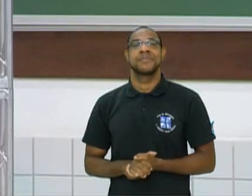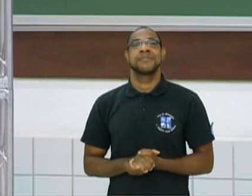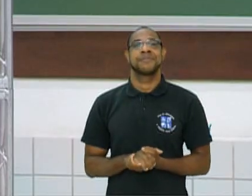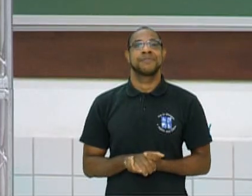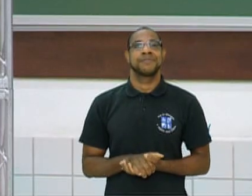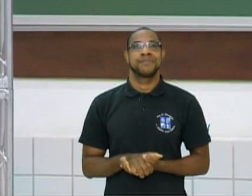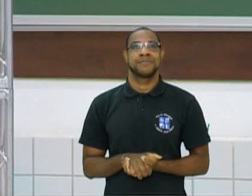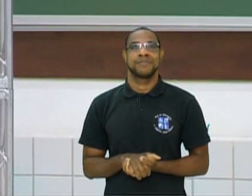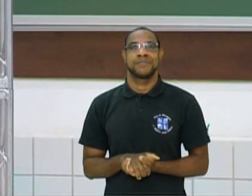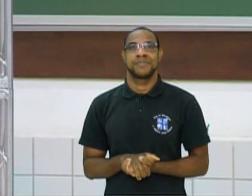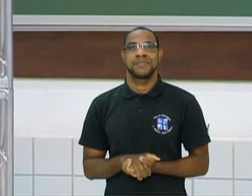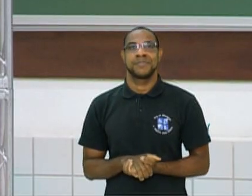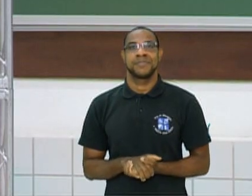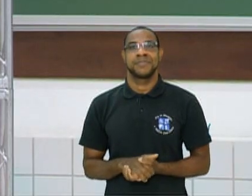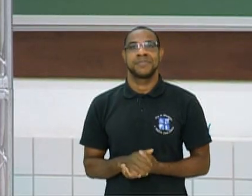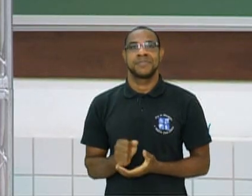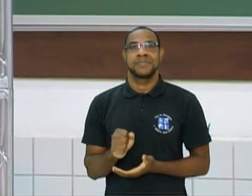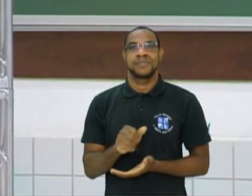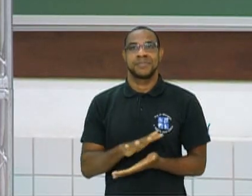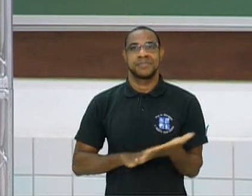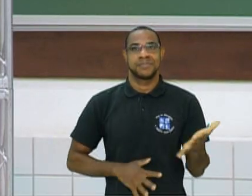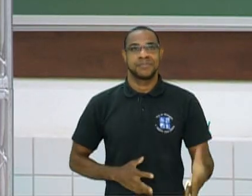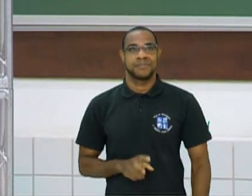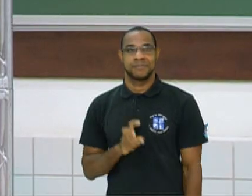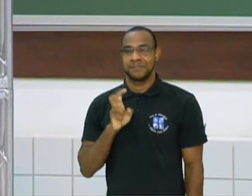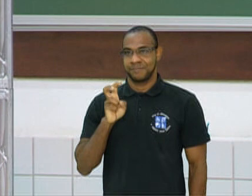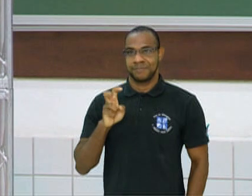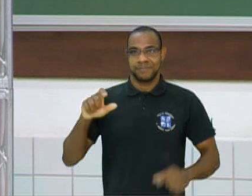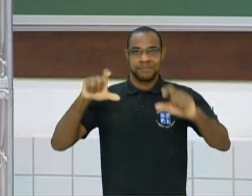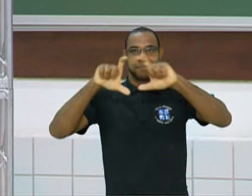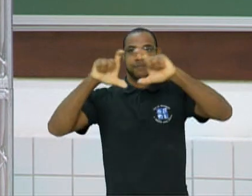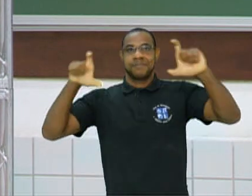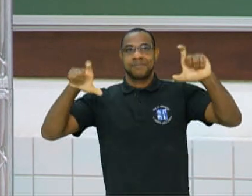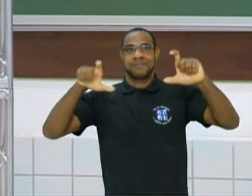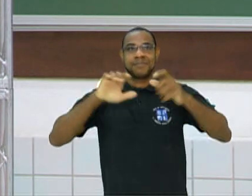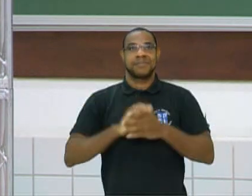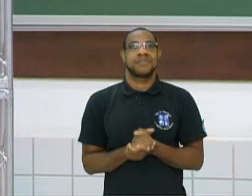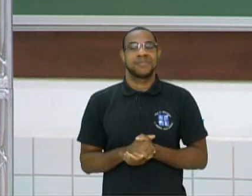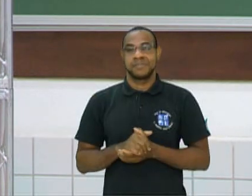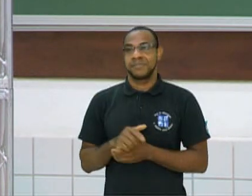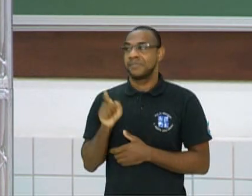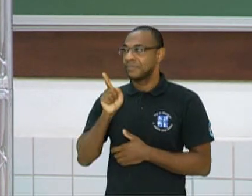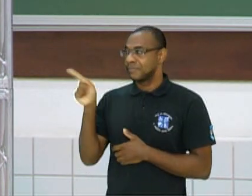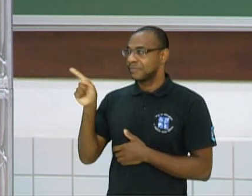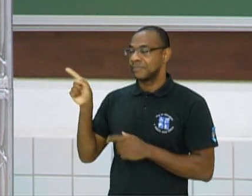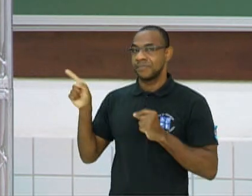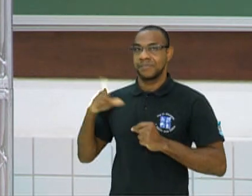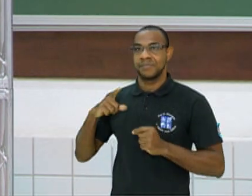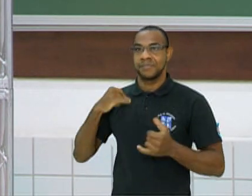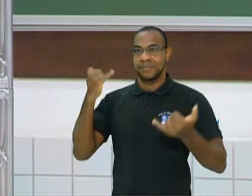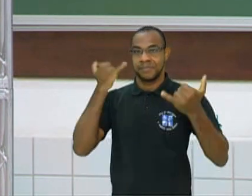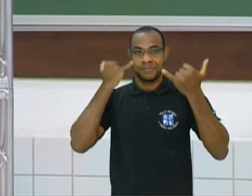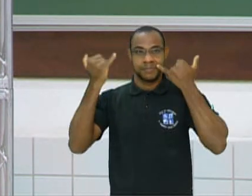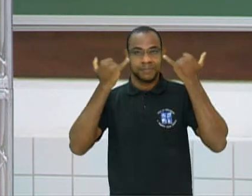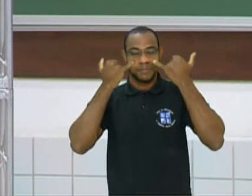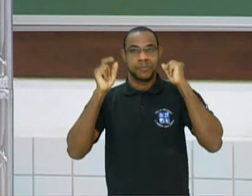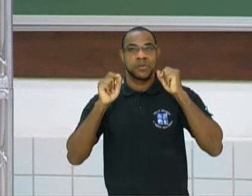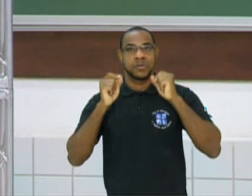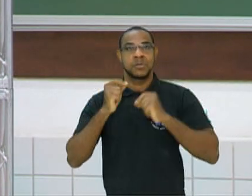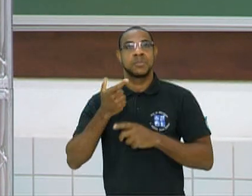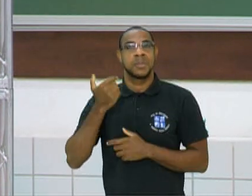ok? Read the text and answer the questions. Aqui, pessoal, nós temos a informação sobre uma